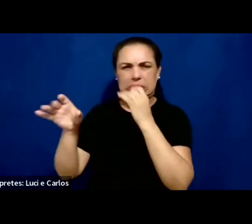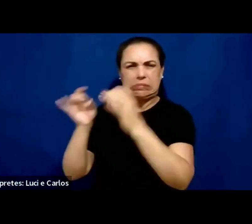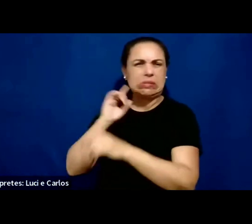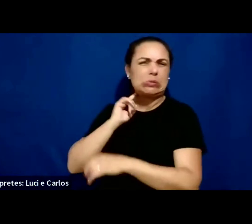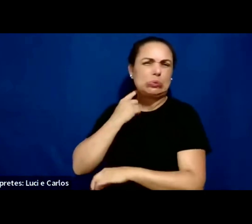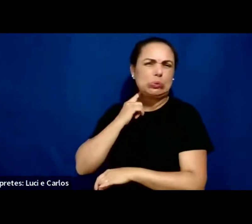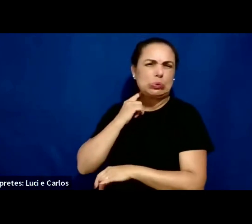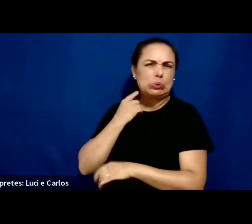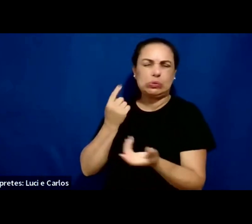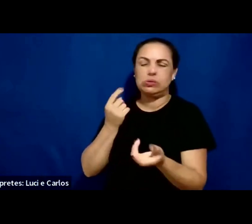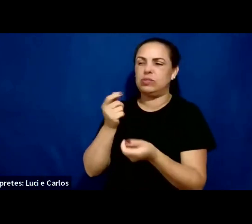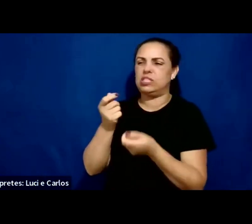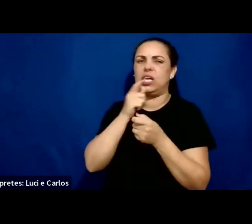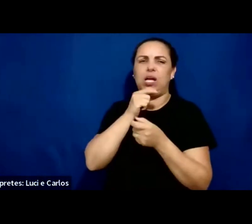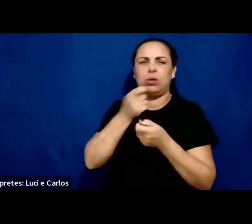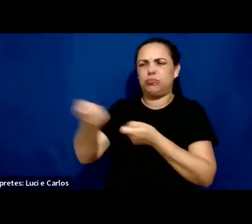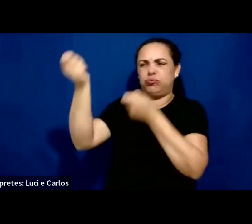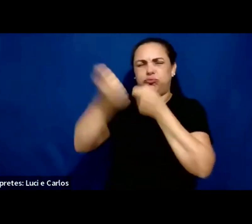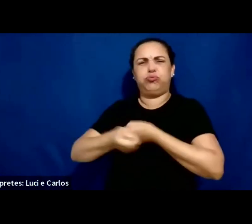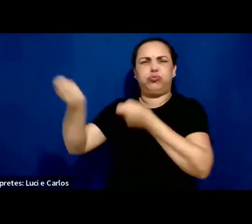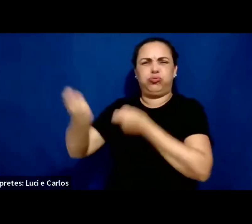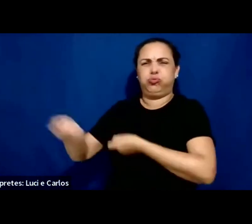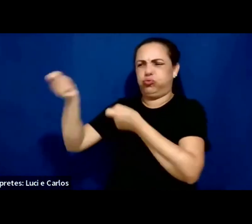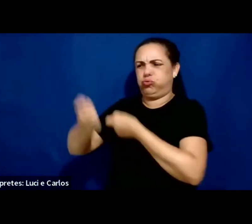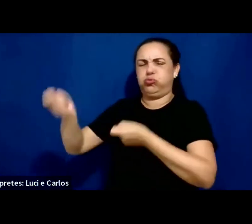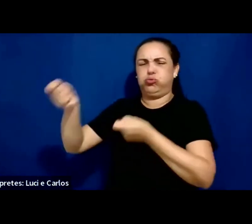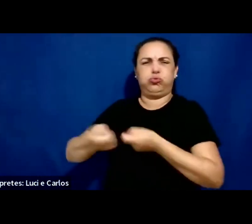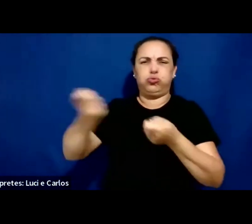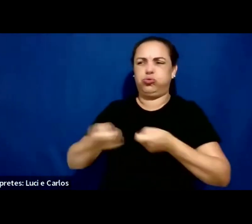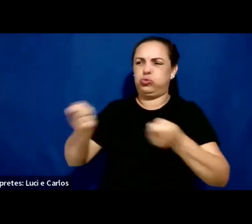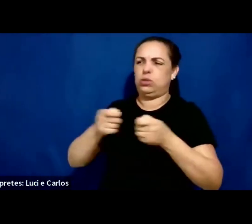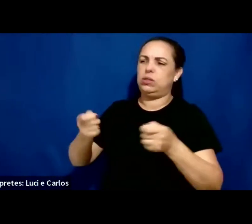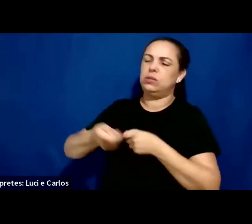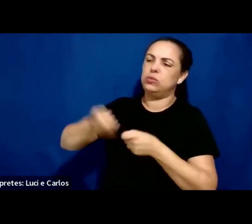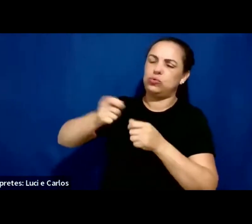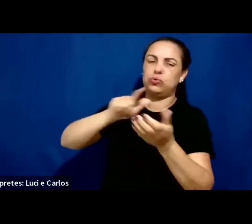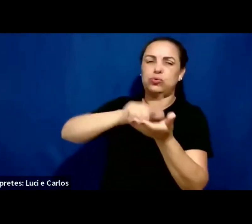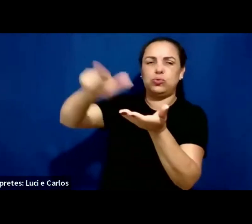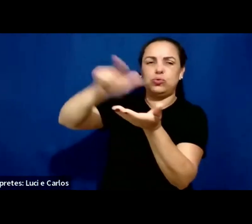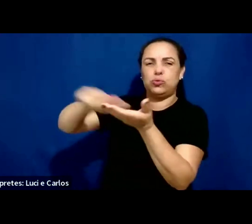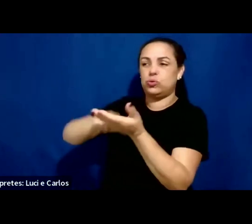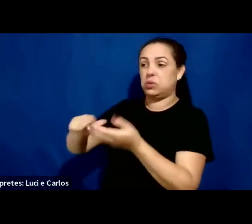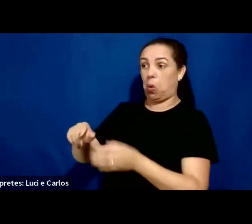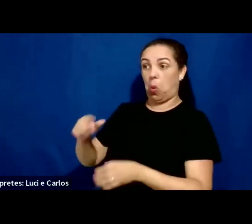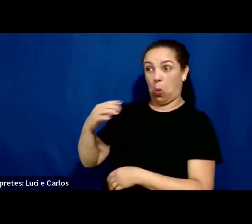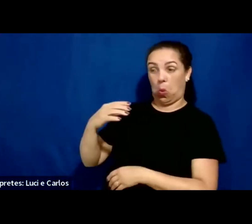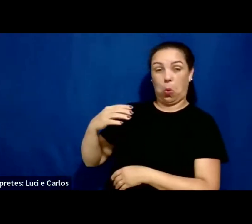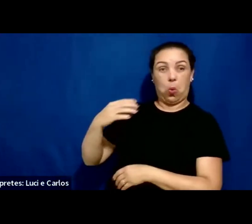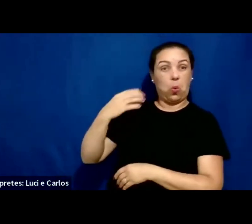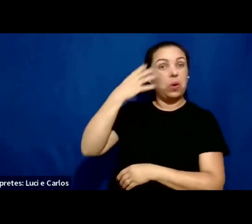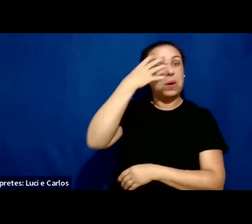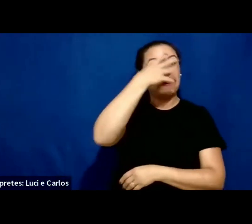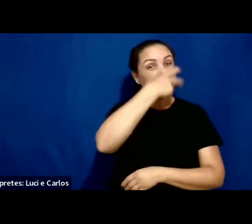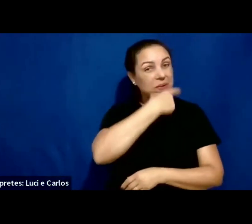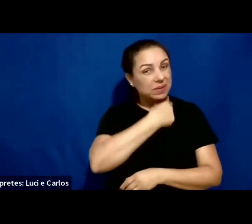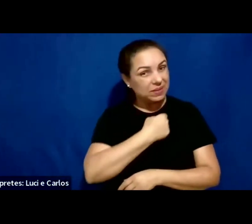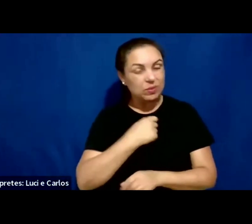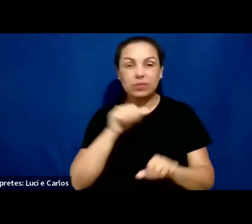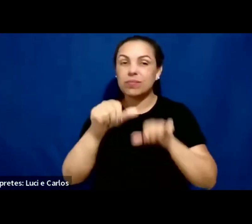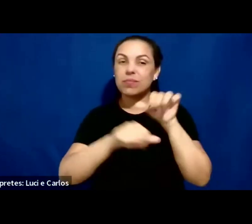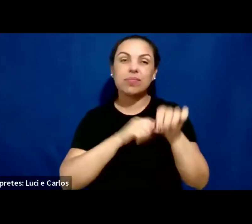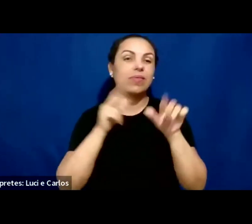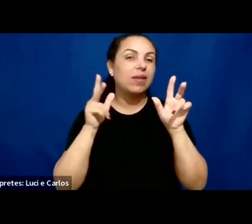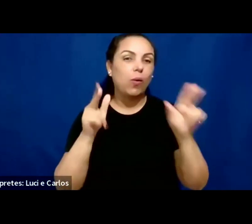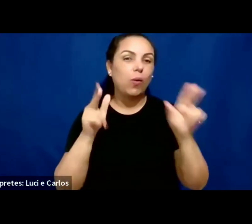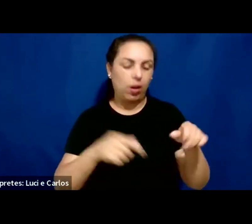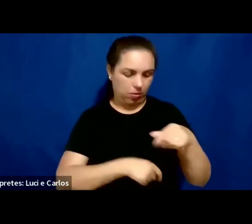Quando você lava o seu liquidificador depois de usado, como é que ele fica? Bonito. E o seu